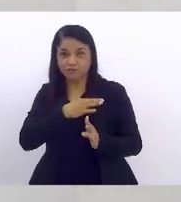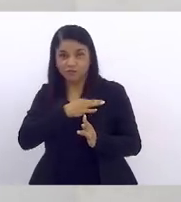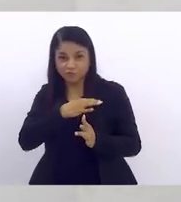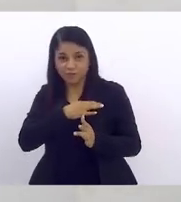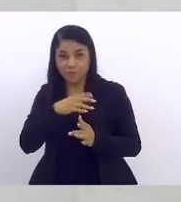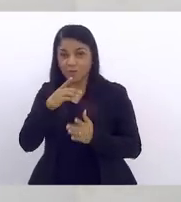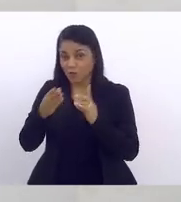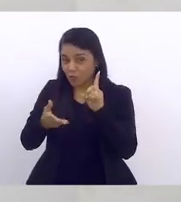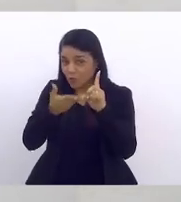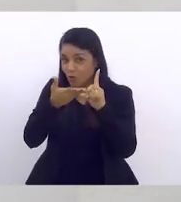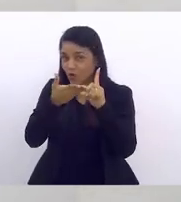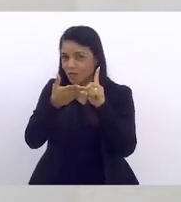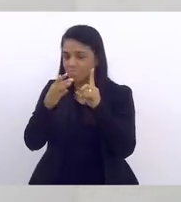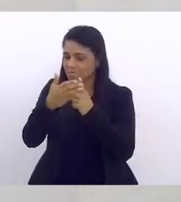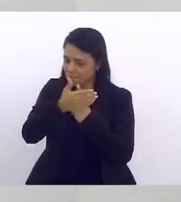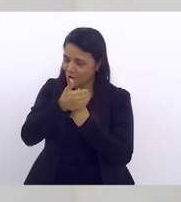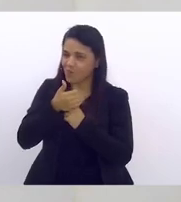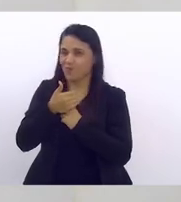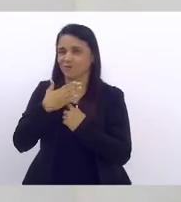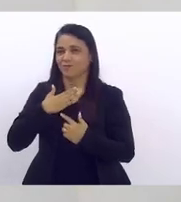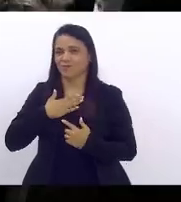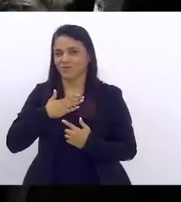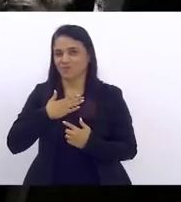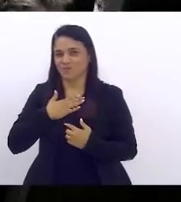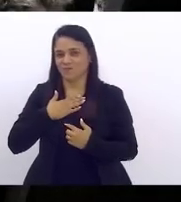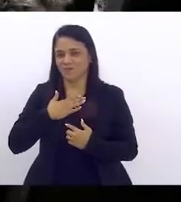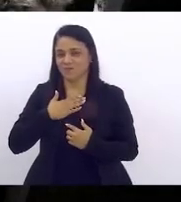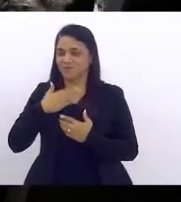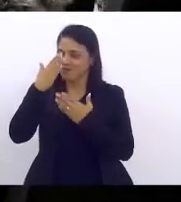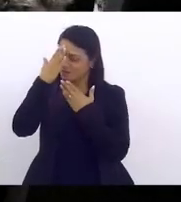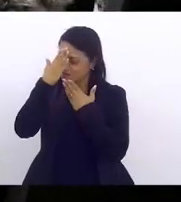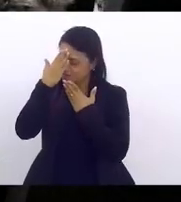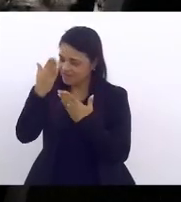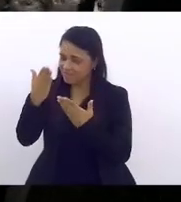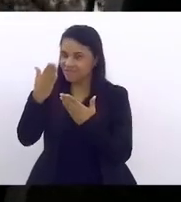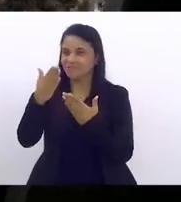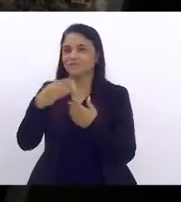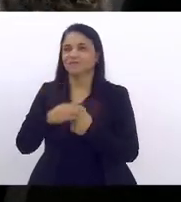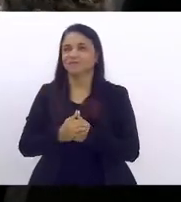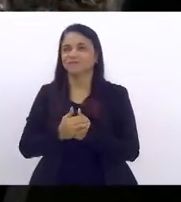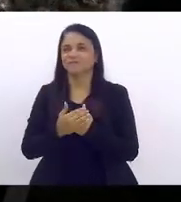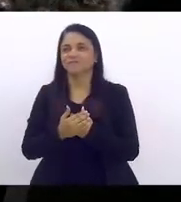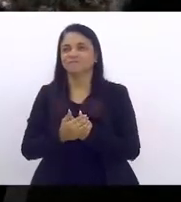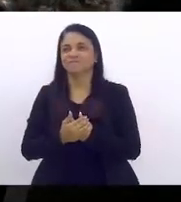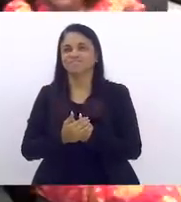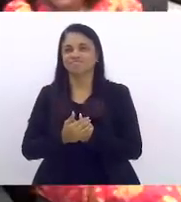uma doula, me acolheu. Então, eu agradeço muito por estar aqui.